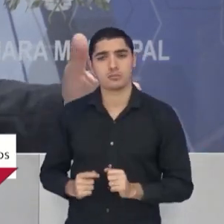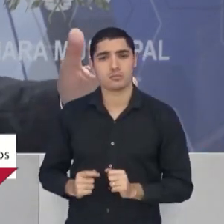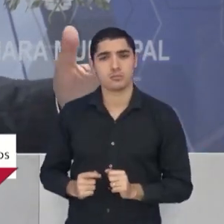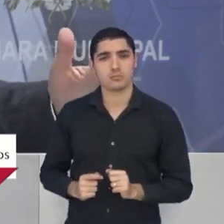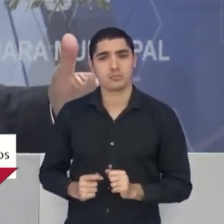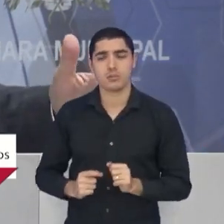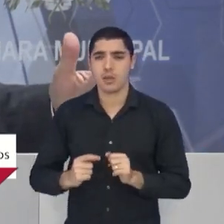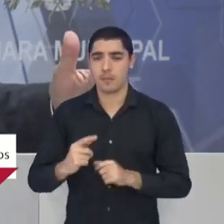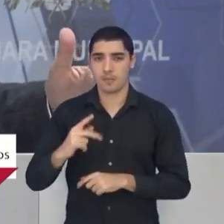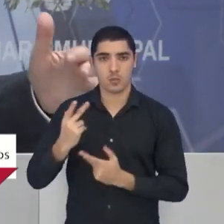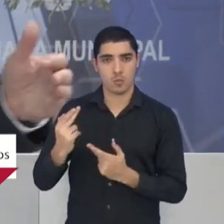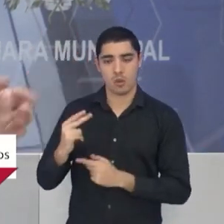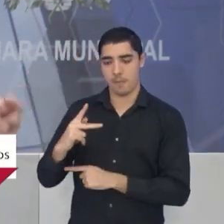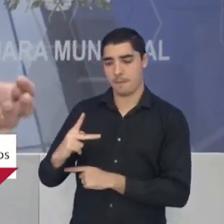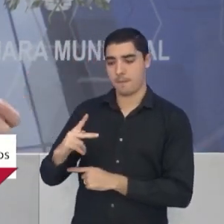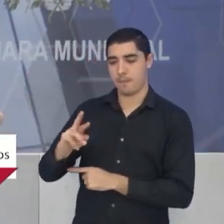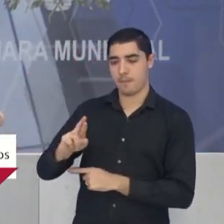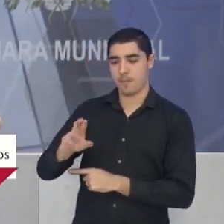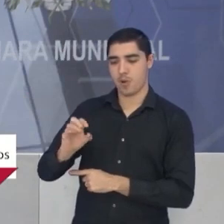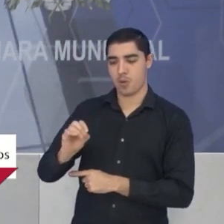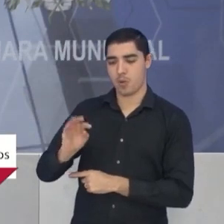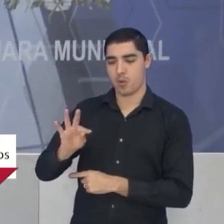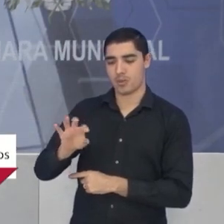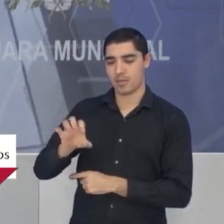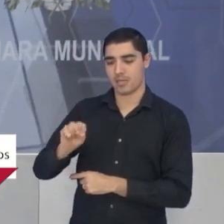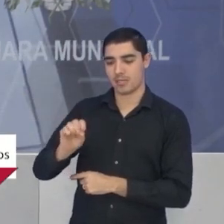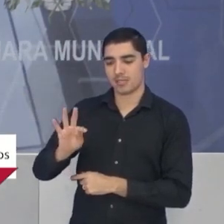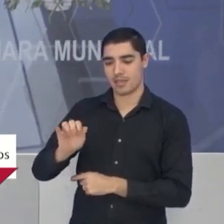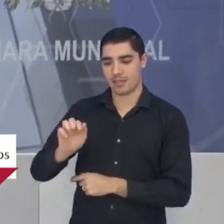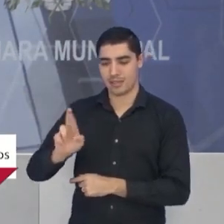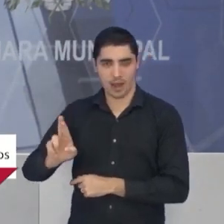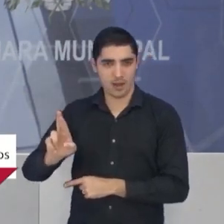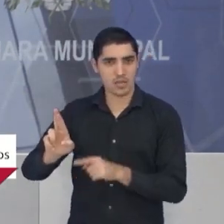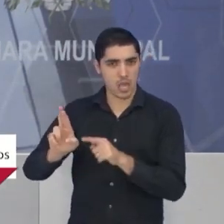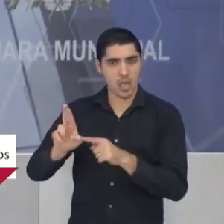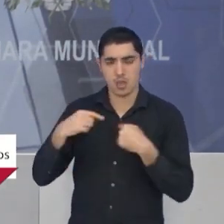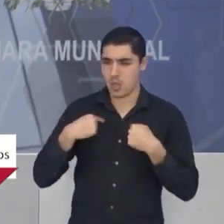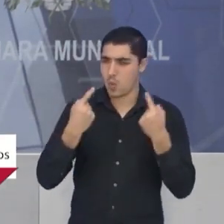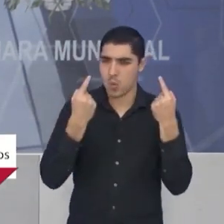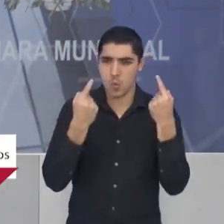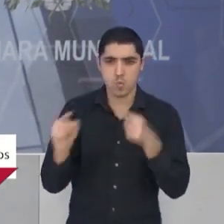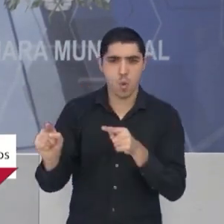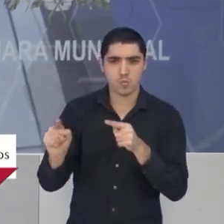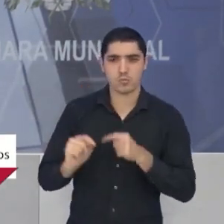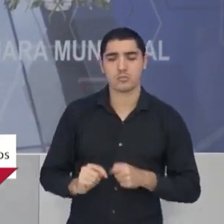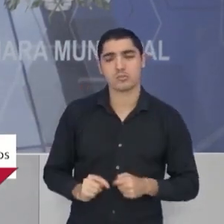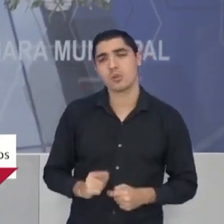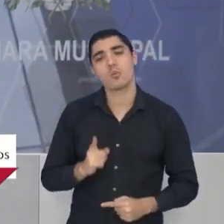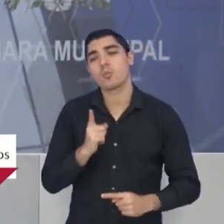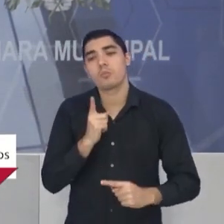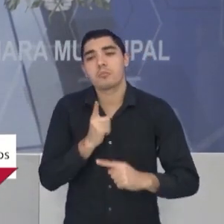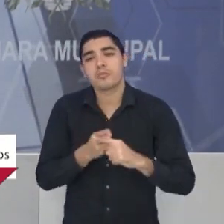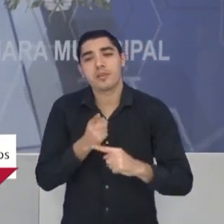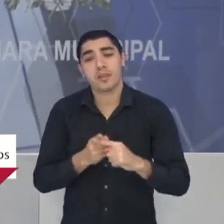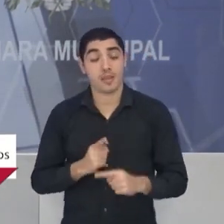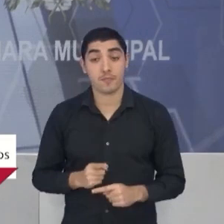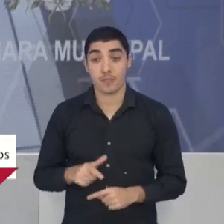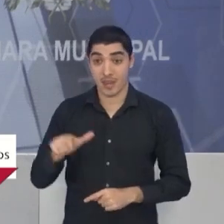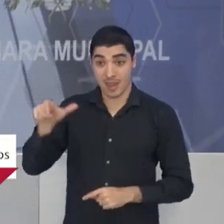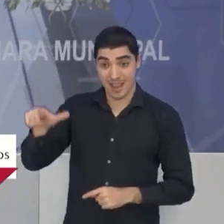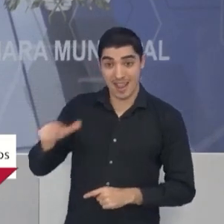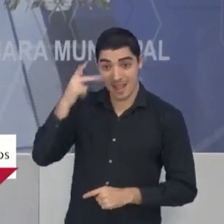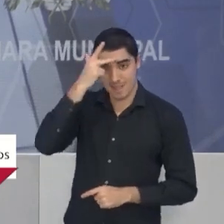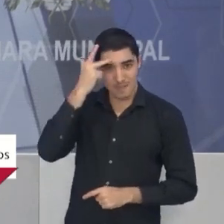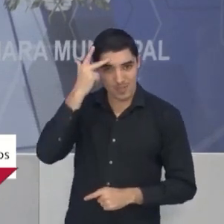da divaa com o protesto a pessoa recebe o protesto a chance dessa pessoa pagar